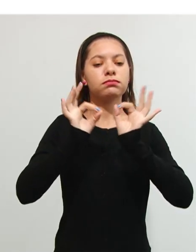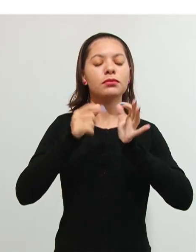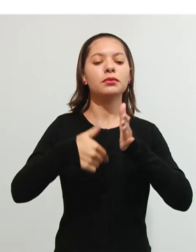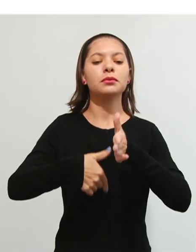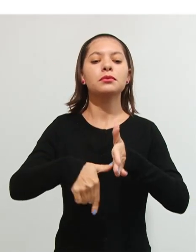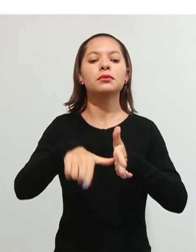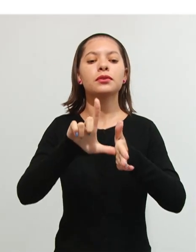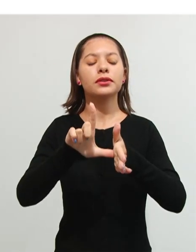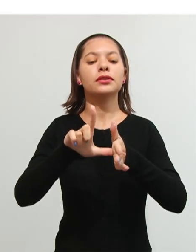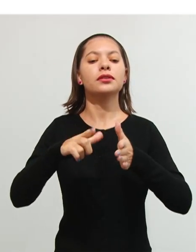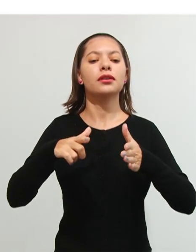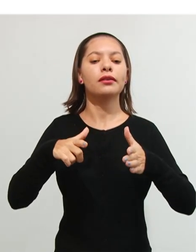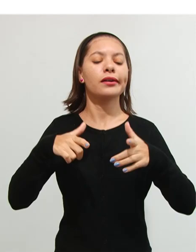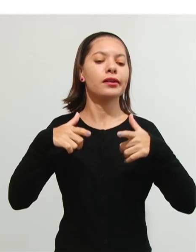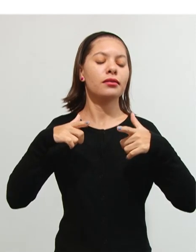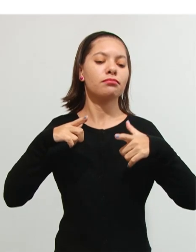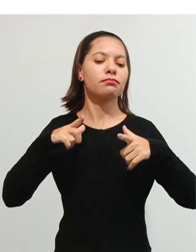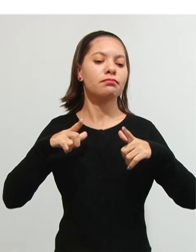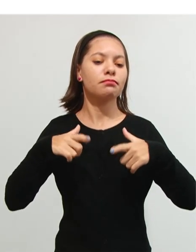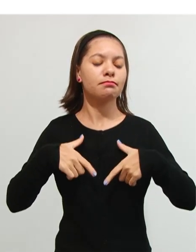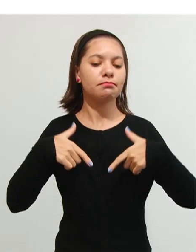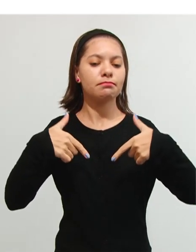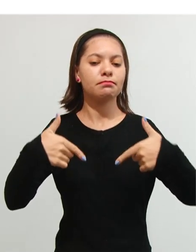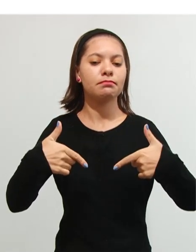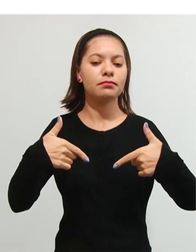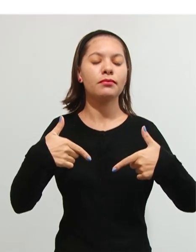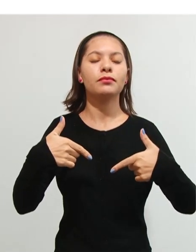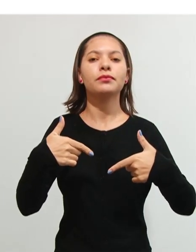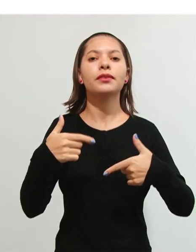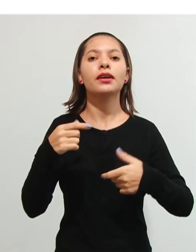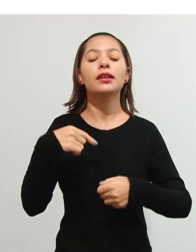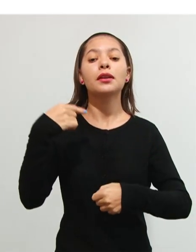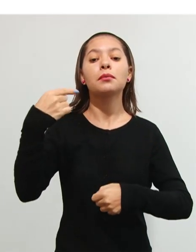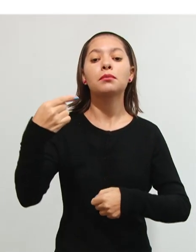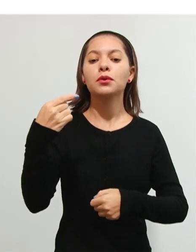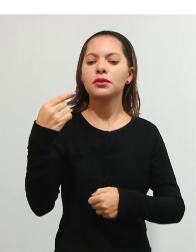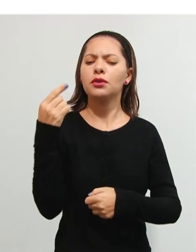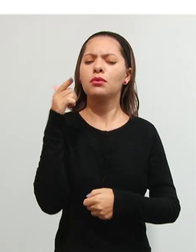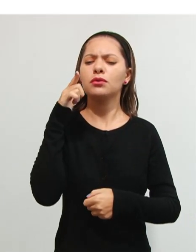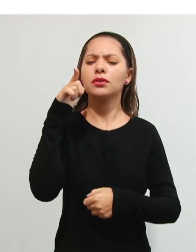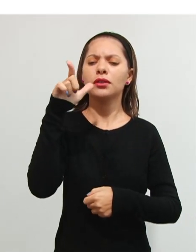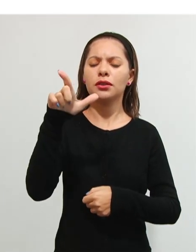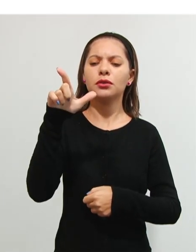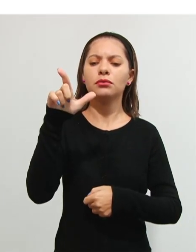professor. Se ele alcançasse, então, como consequência, aquilo que eu havia